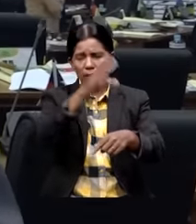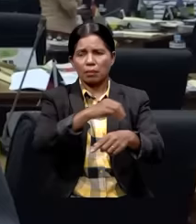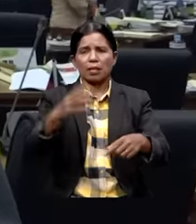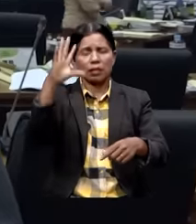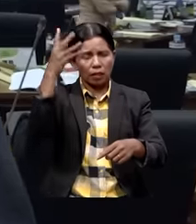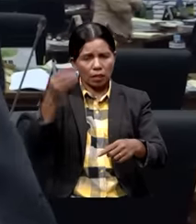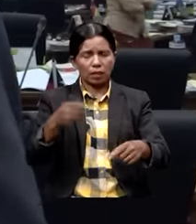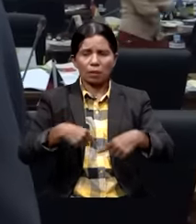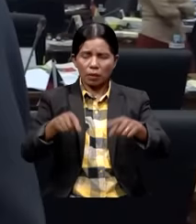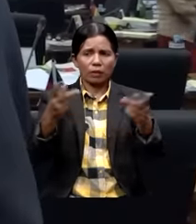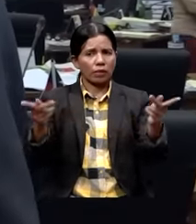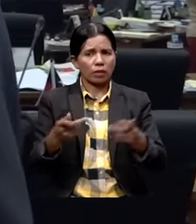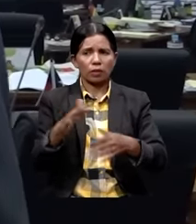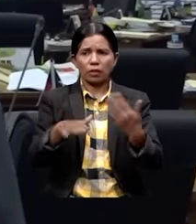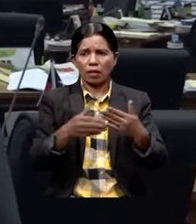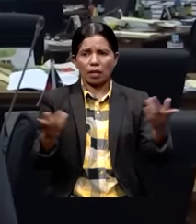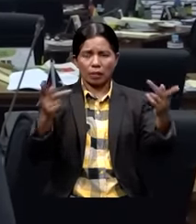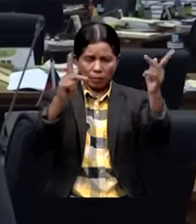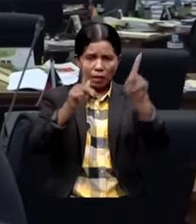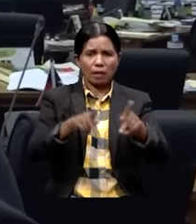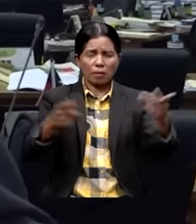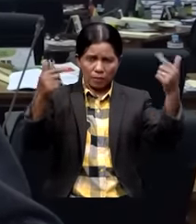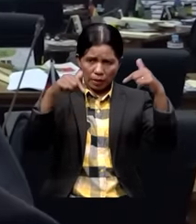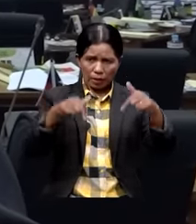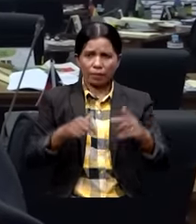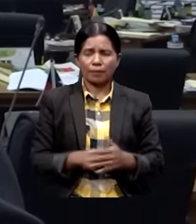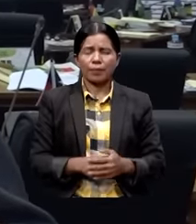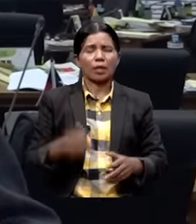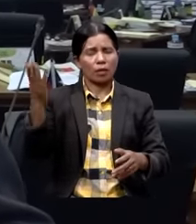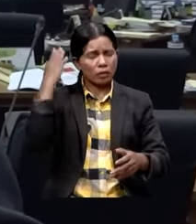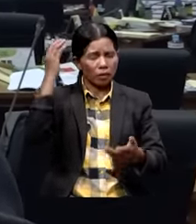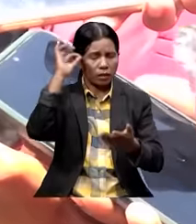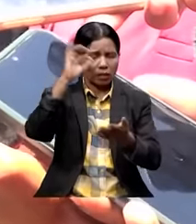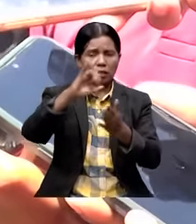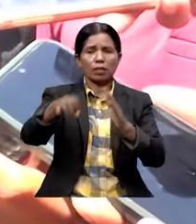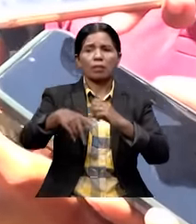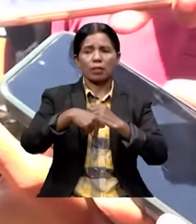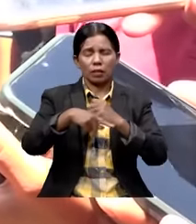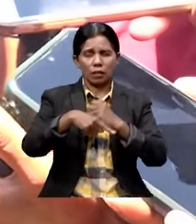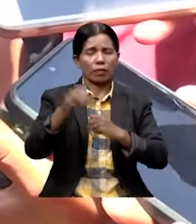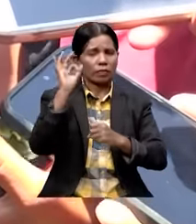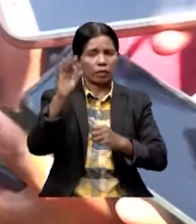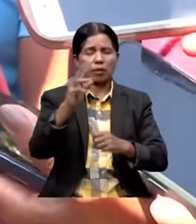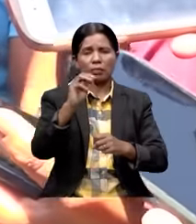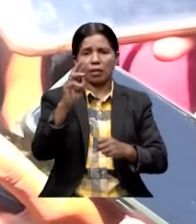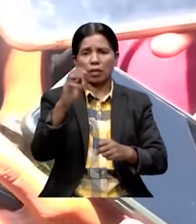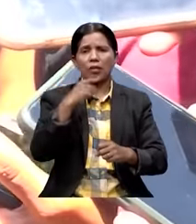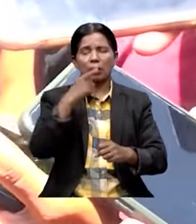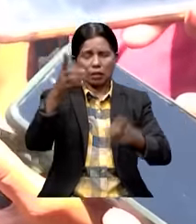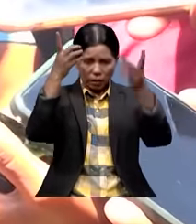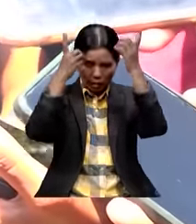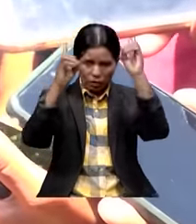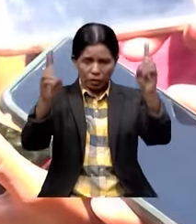Fatima, tudo. É uma maiona, é uma helena. Antes, o secretário-geral do Partido Fratelino, Maria Alcatiri, questiona a decisão de